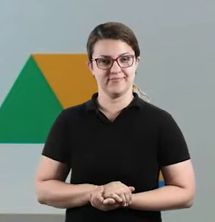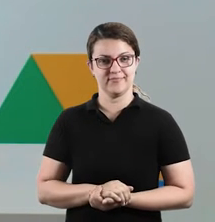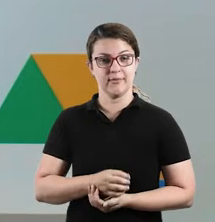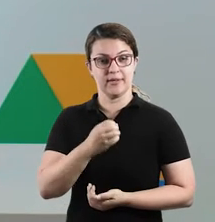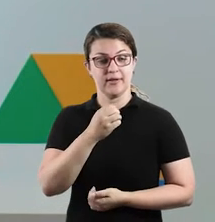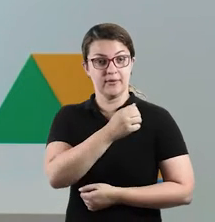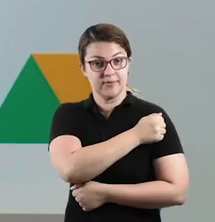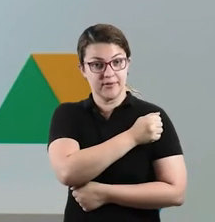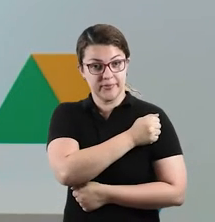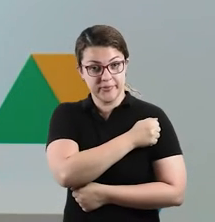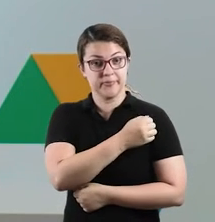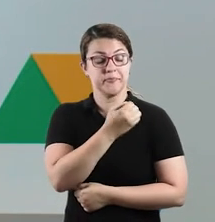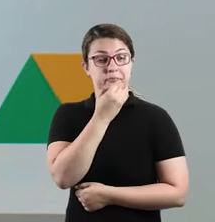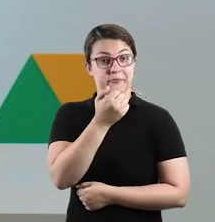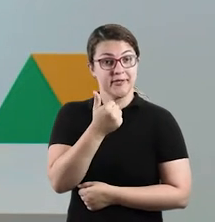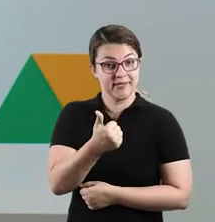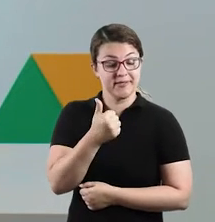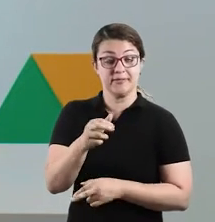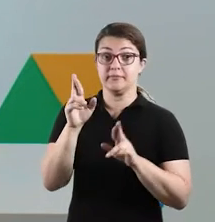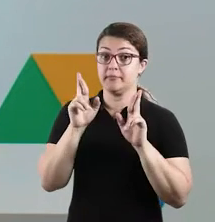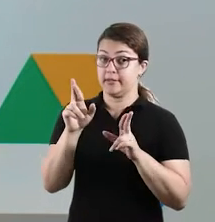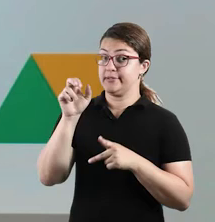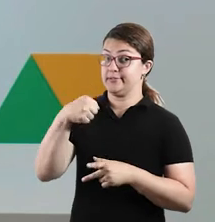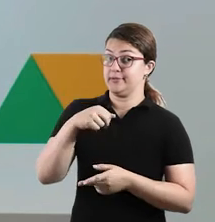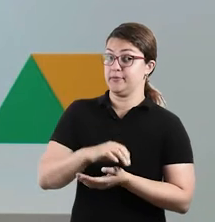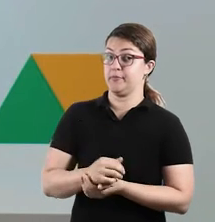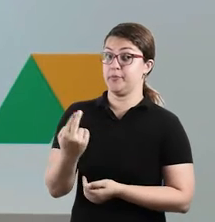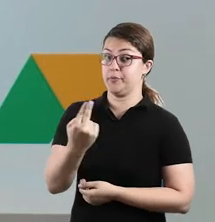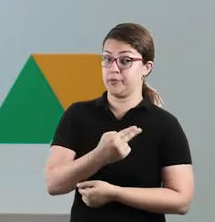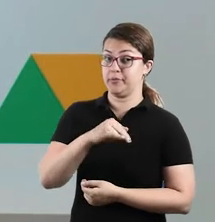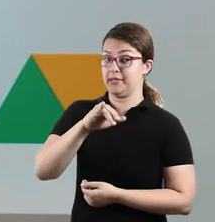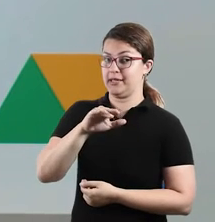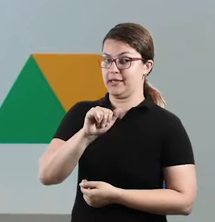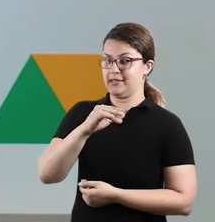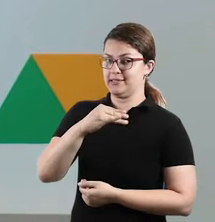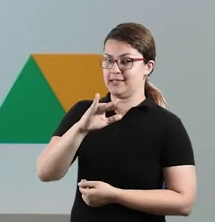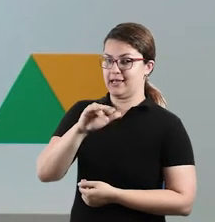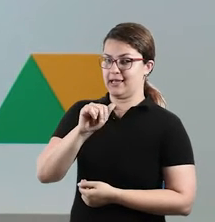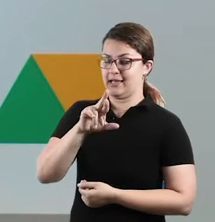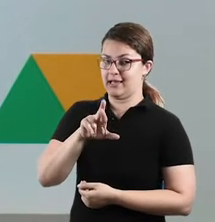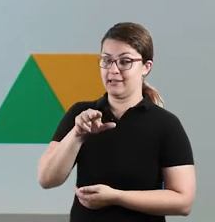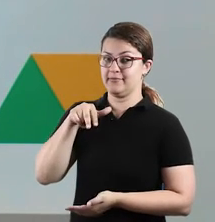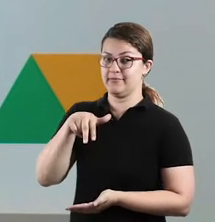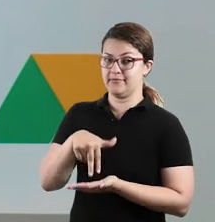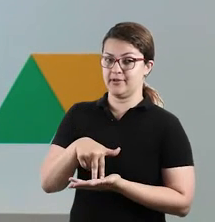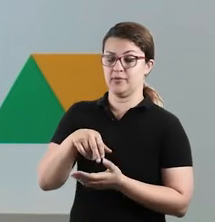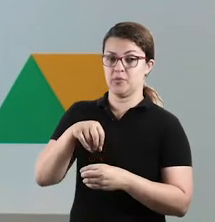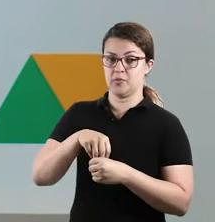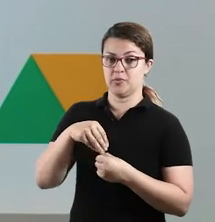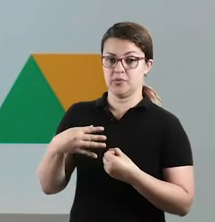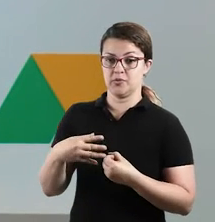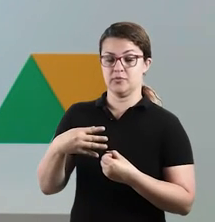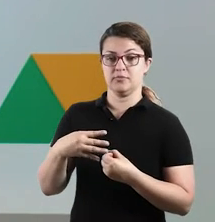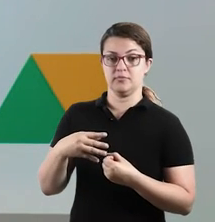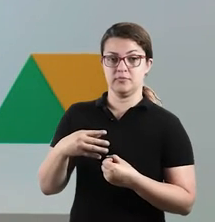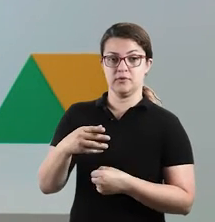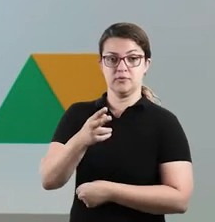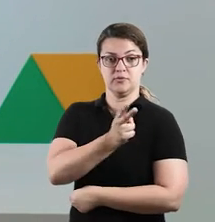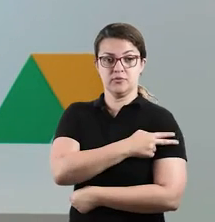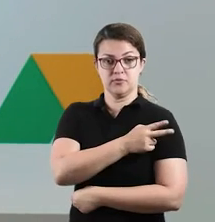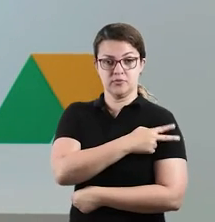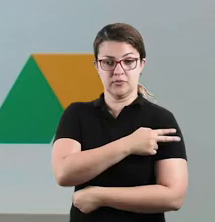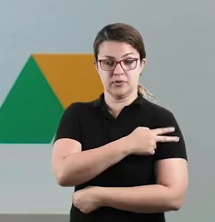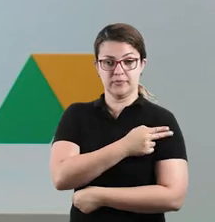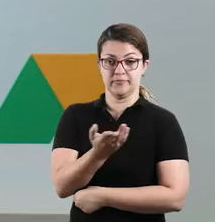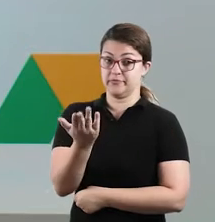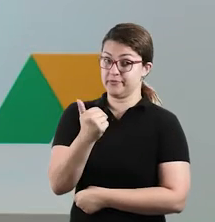queridos e queridas alunas, tudo bem com vocês? Espero que sim. Eu sou a professora Yaciara e vim aqui trazer mais um conteúdo para o segundo ano do